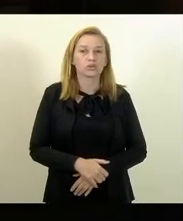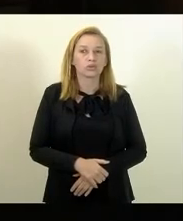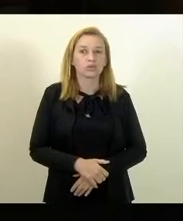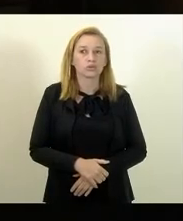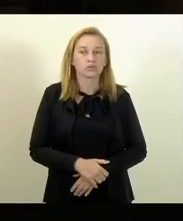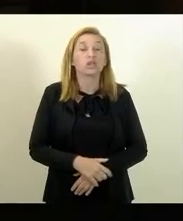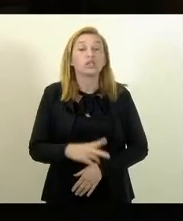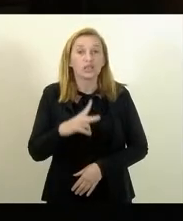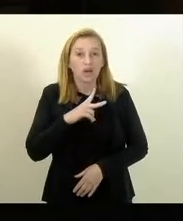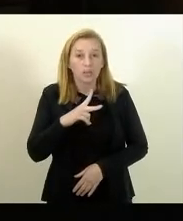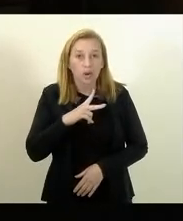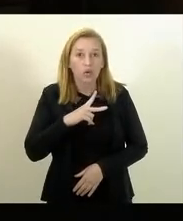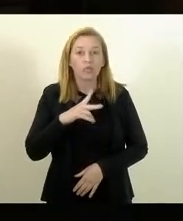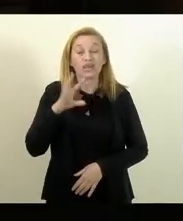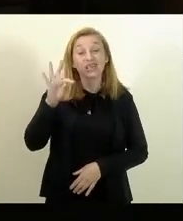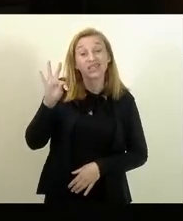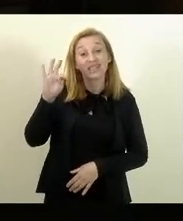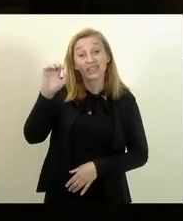na própria tabela